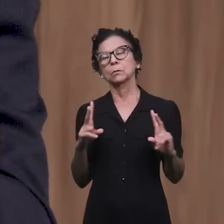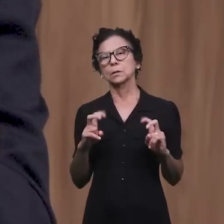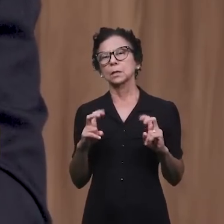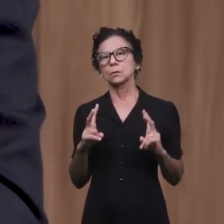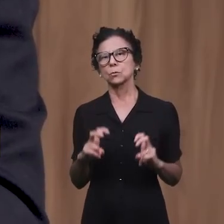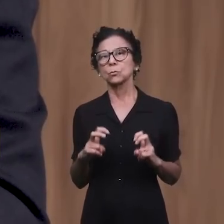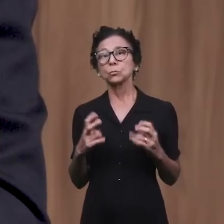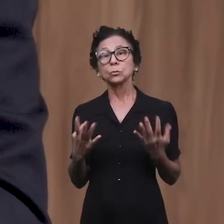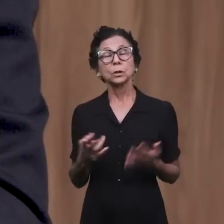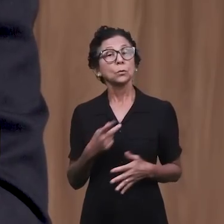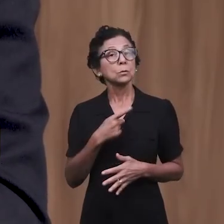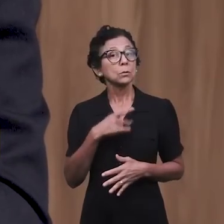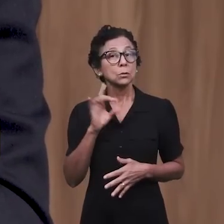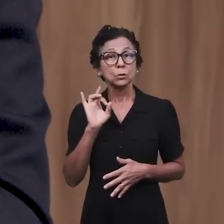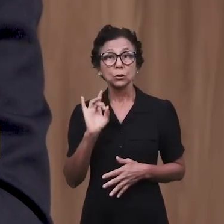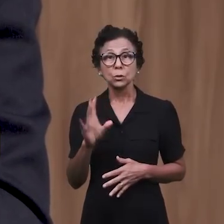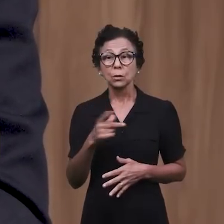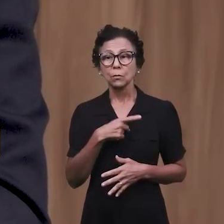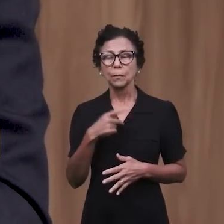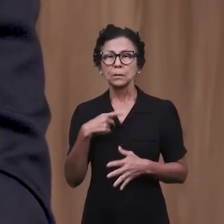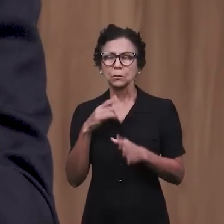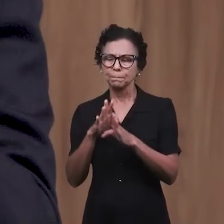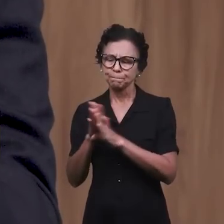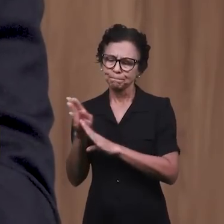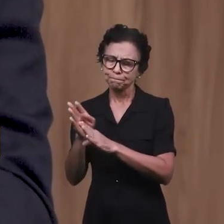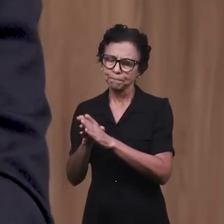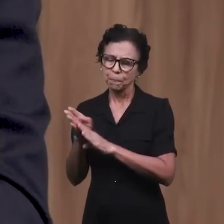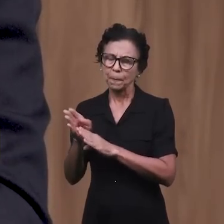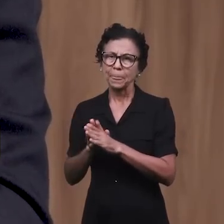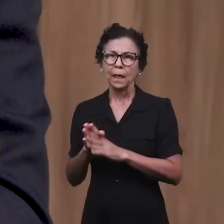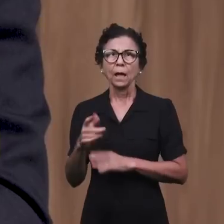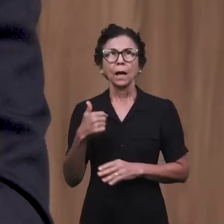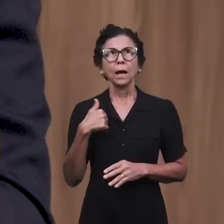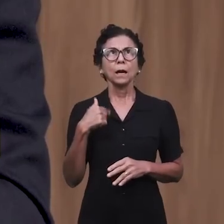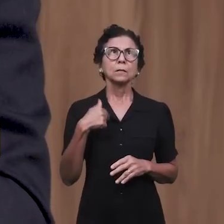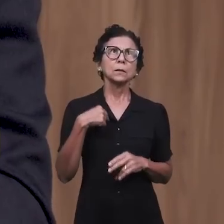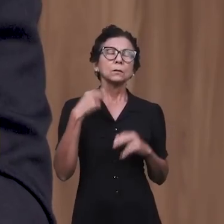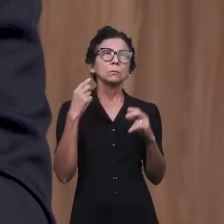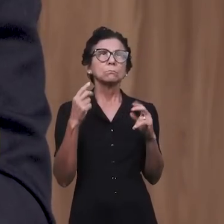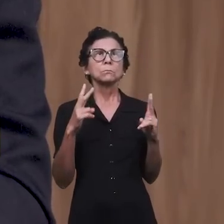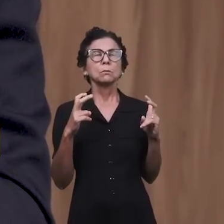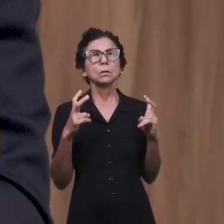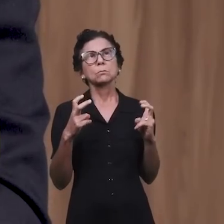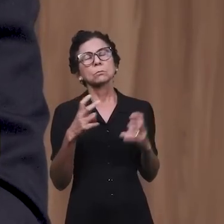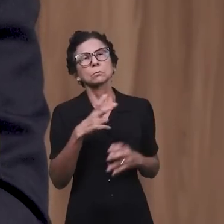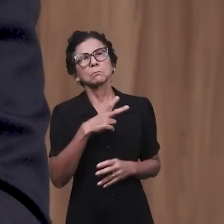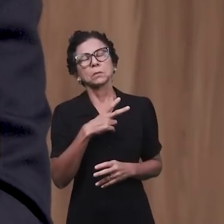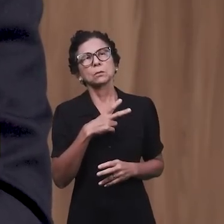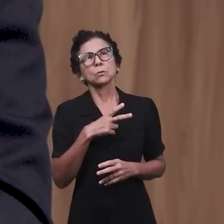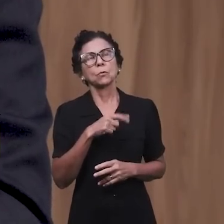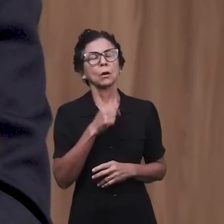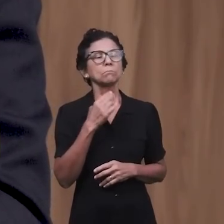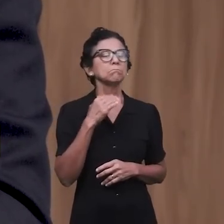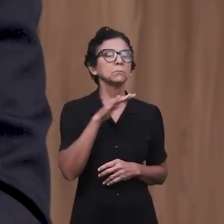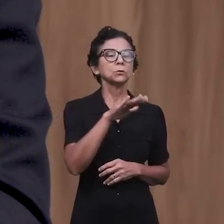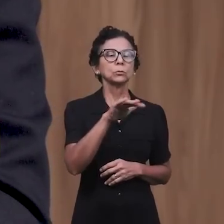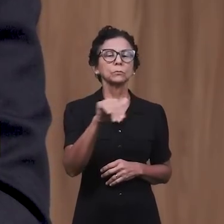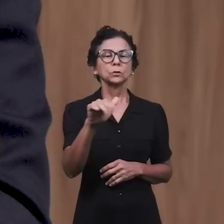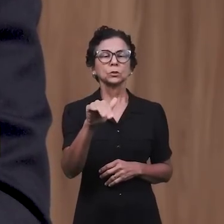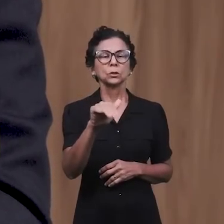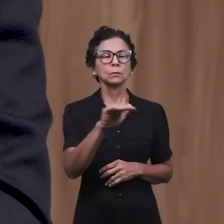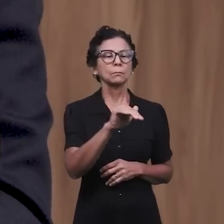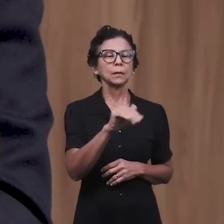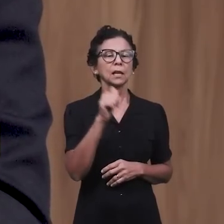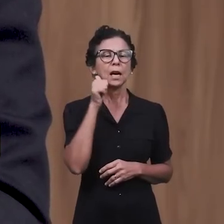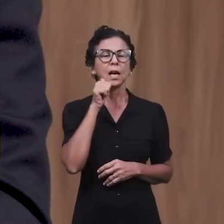orientação pastoral. Não pode ser, esse assunto aqui eu vou recomendar que o irmão ou a irmã procurem lá a irmã